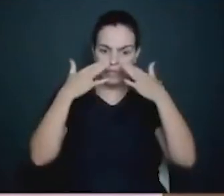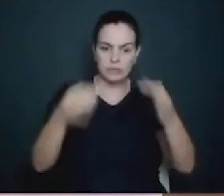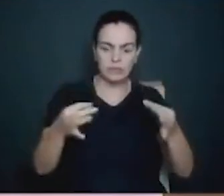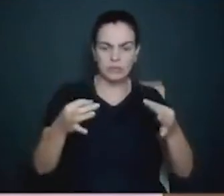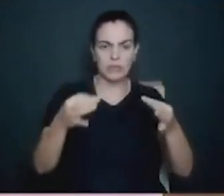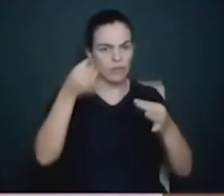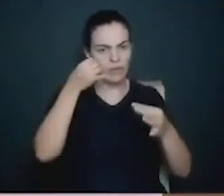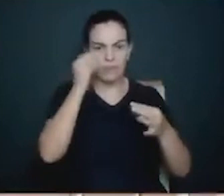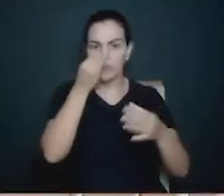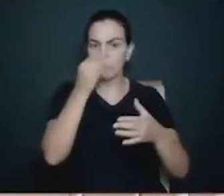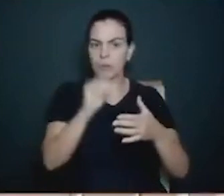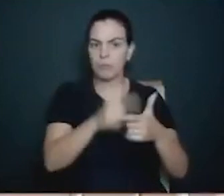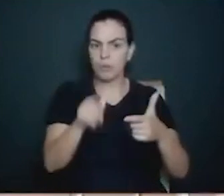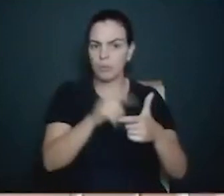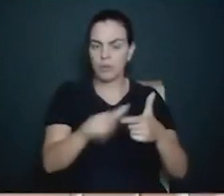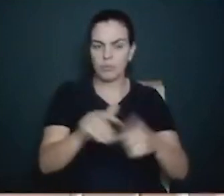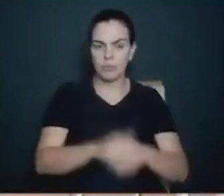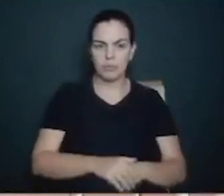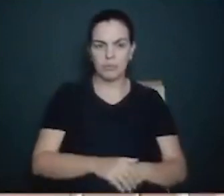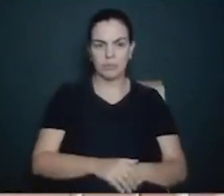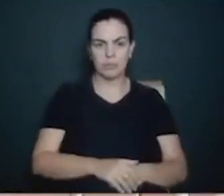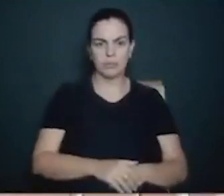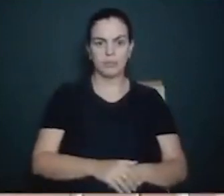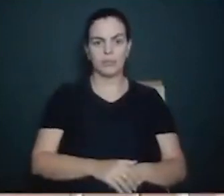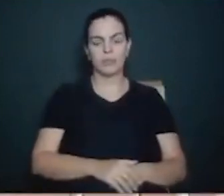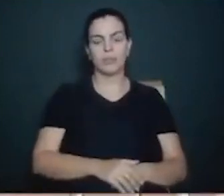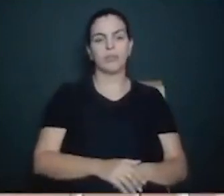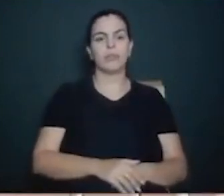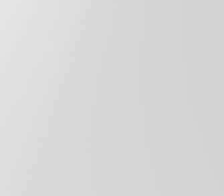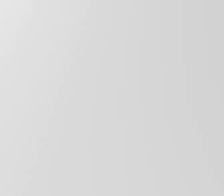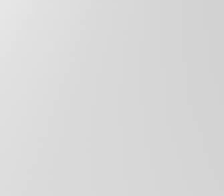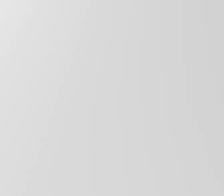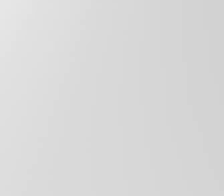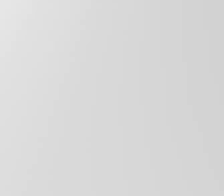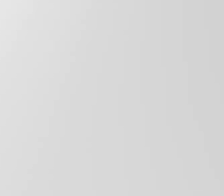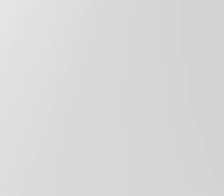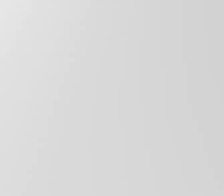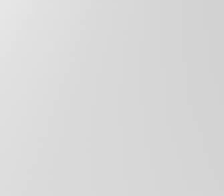senhor presidente. Obrigado, vereador Alexandre. Está encerrado o tempo regimental.